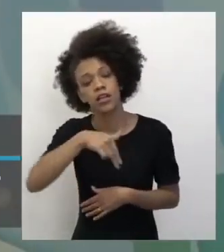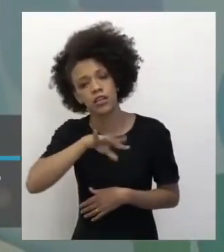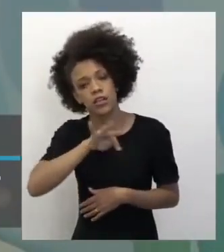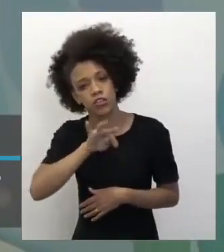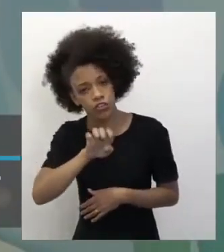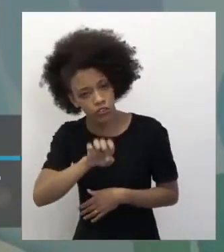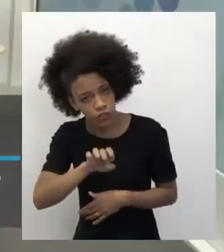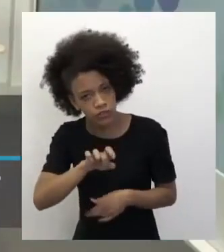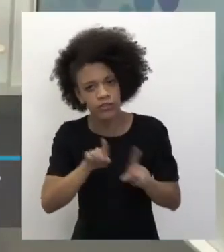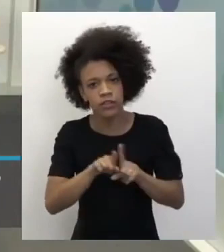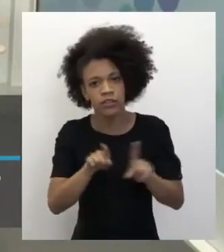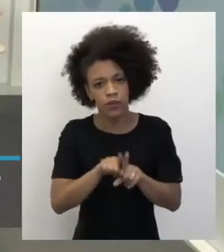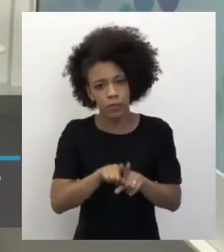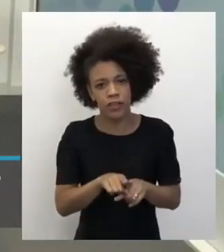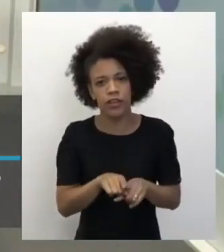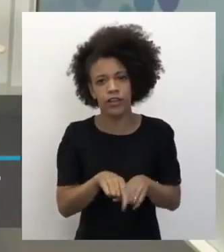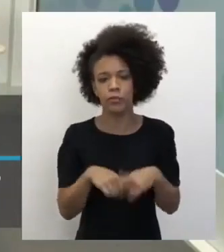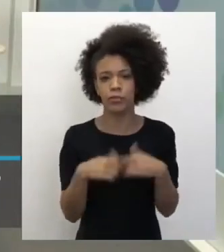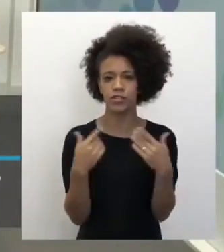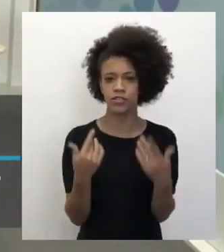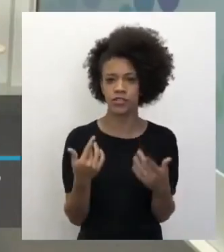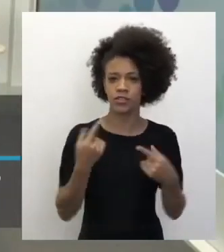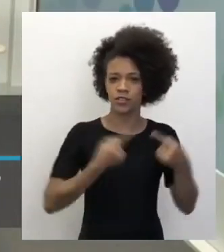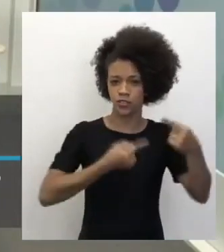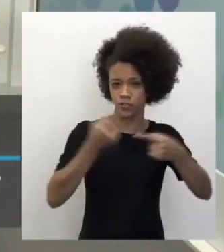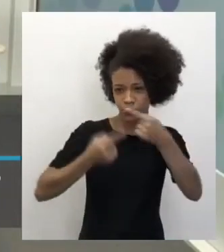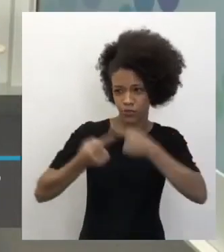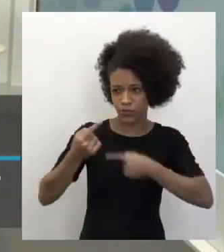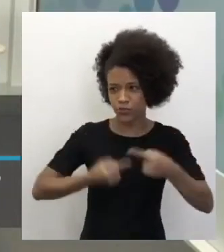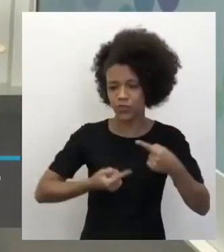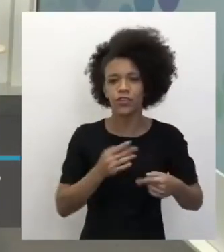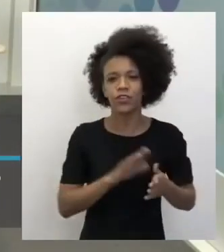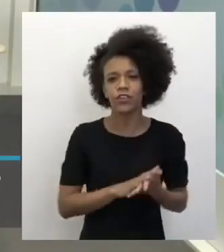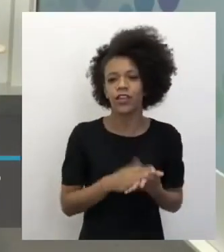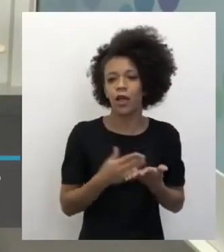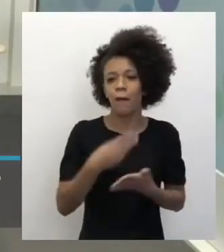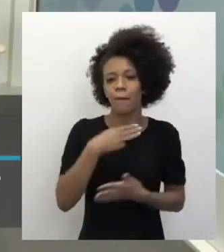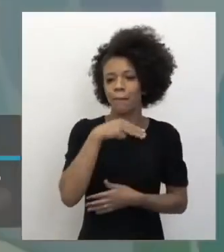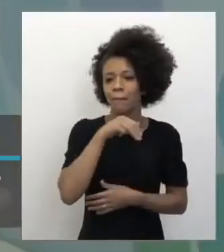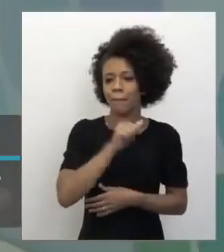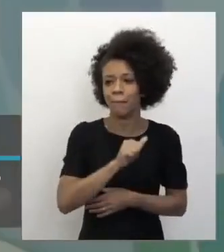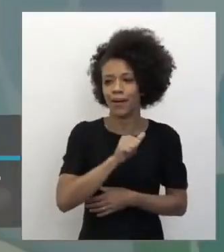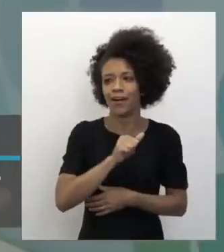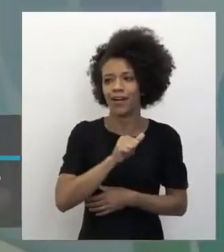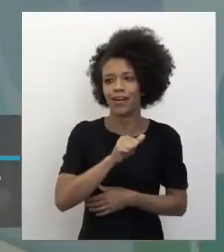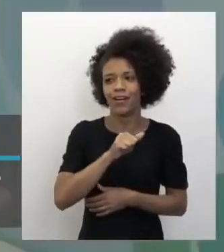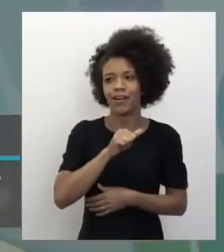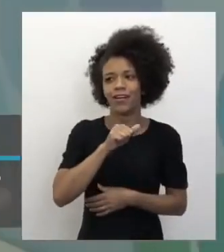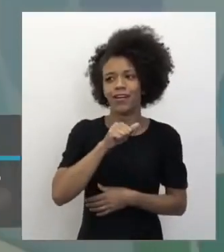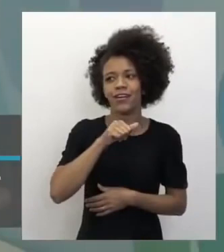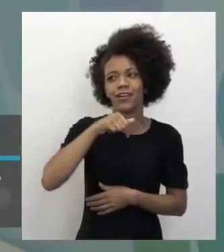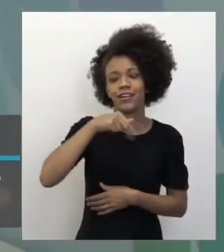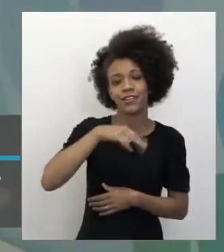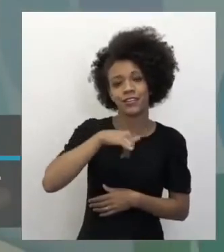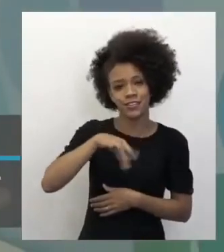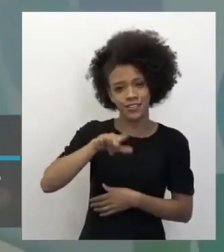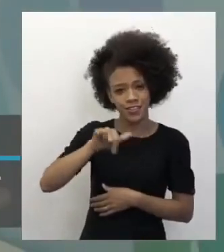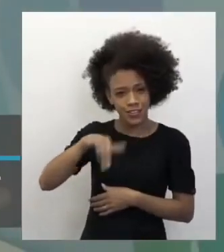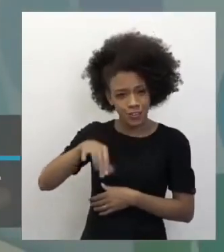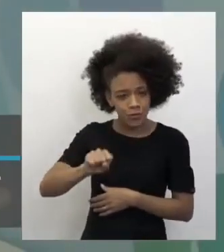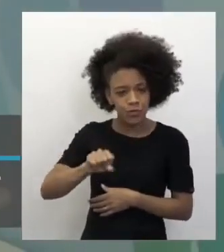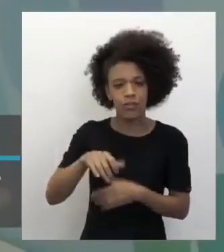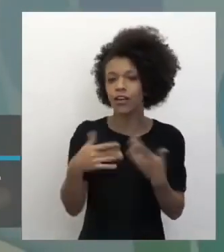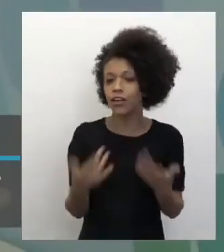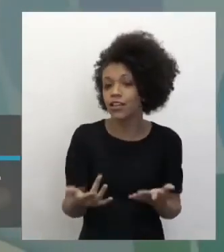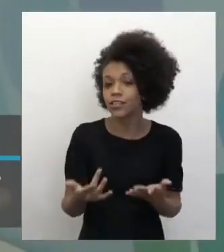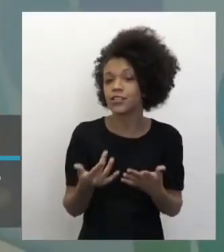né? Aí, da questão nosso dos aqui, discursos. O Marcuski, não é? Então, nós estamos utilizando